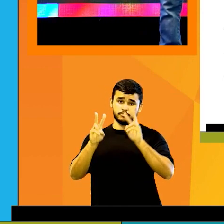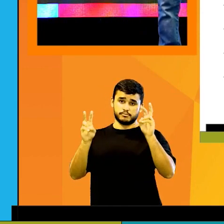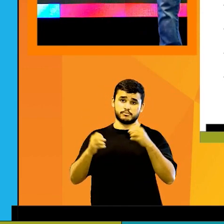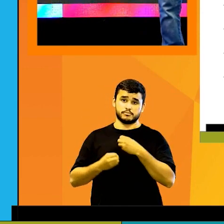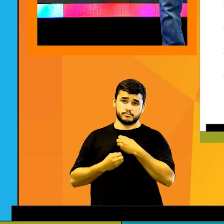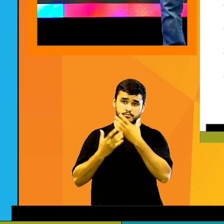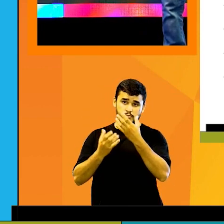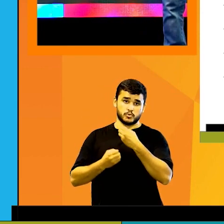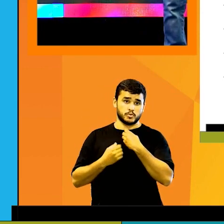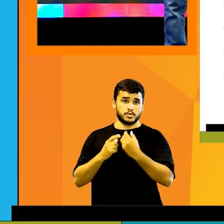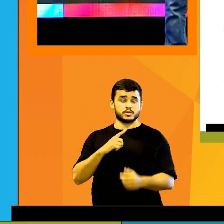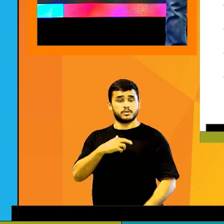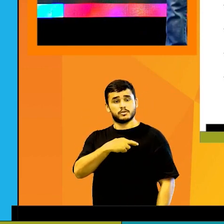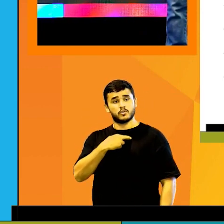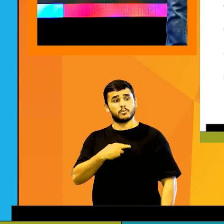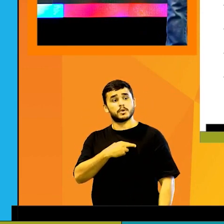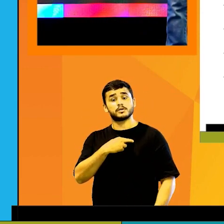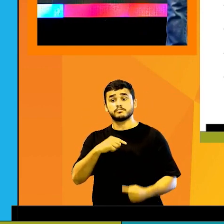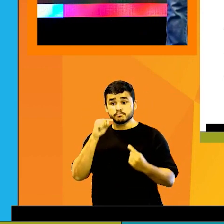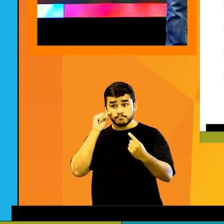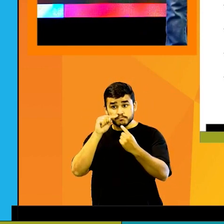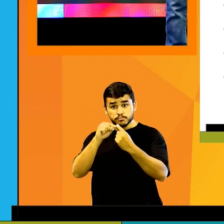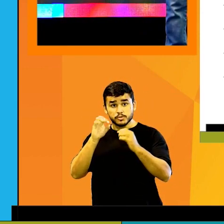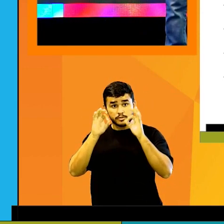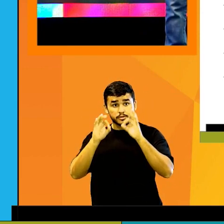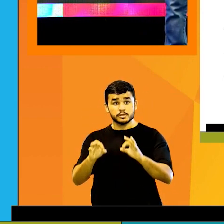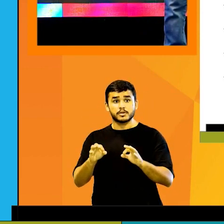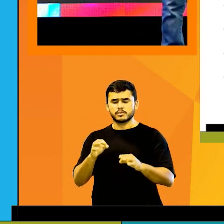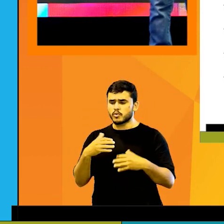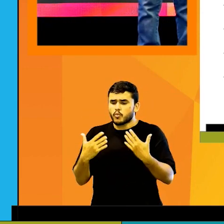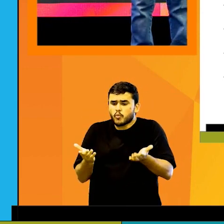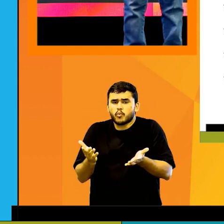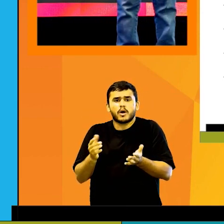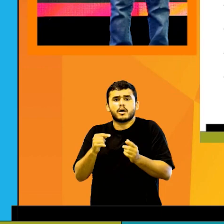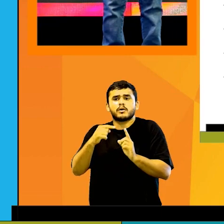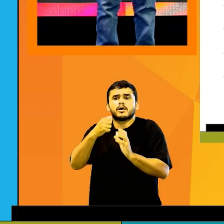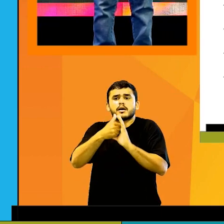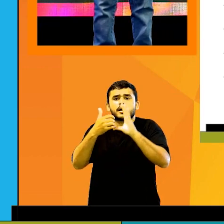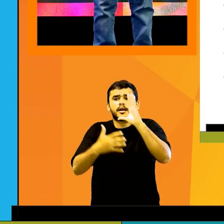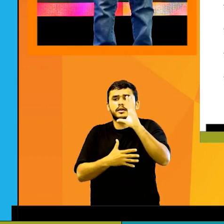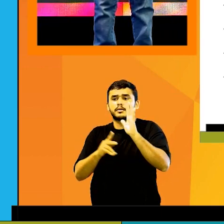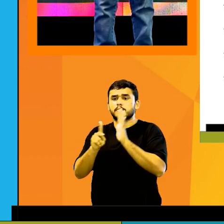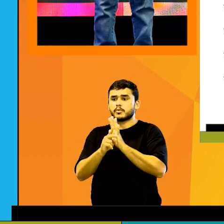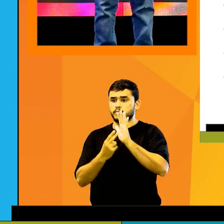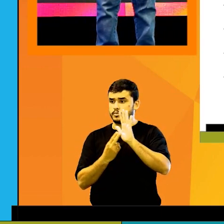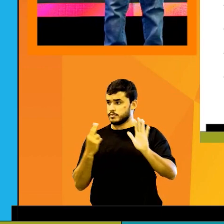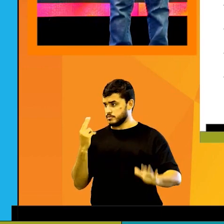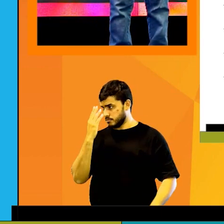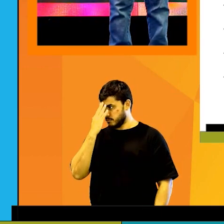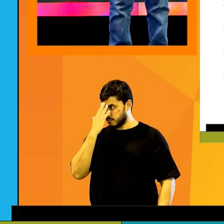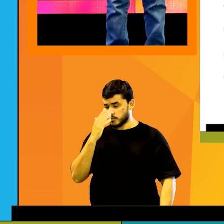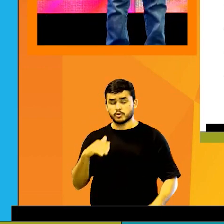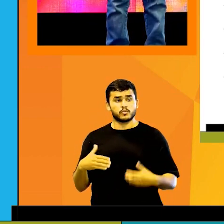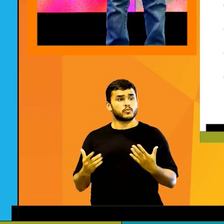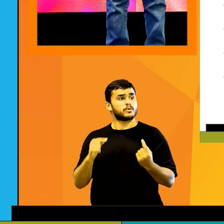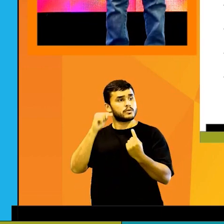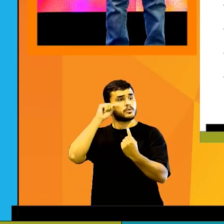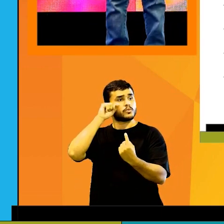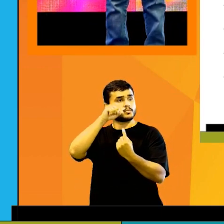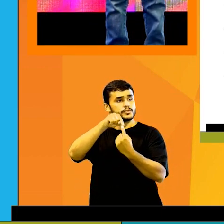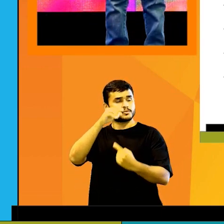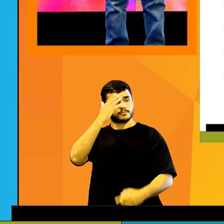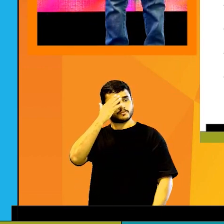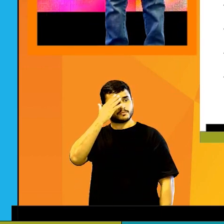ou no romance, características estilísticas do autor. Que figuras de linguagem